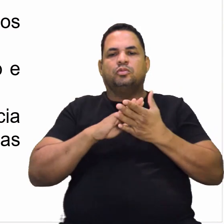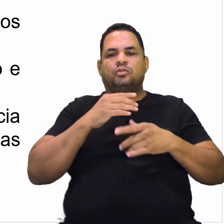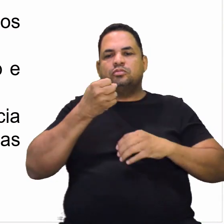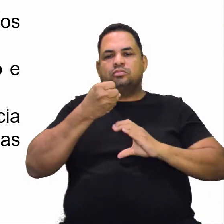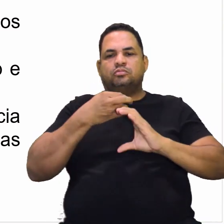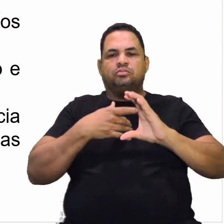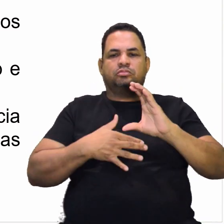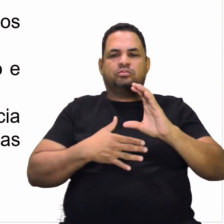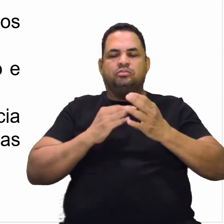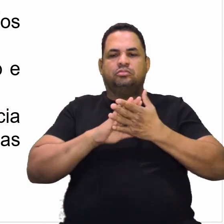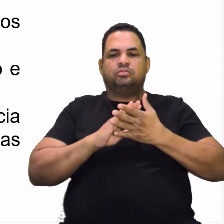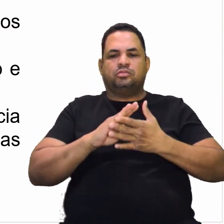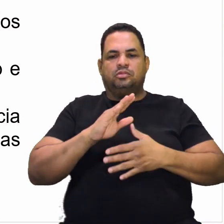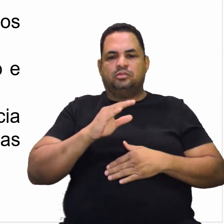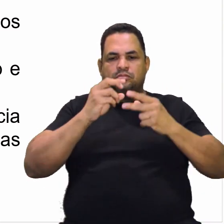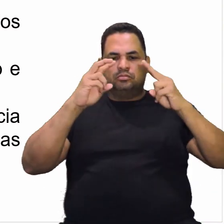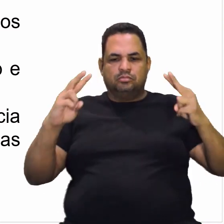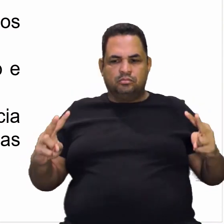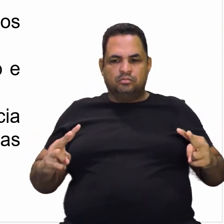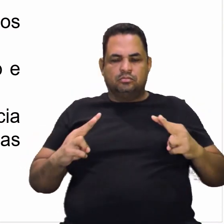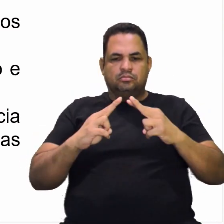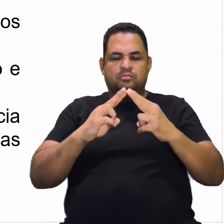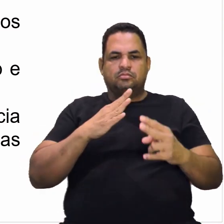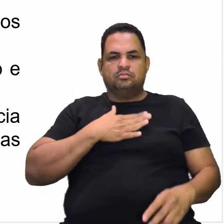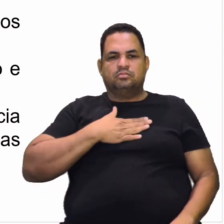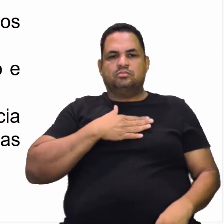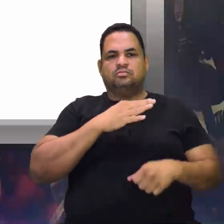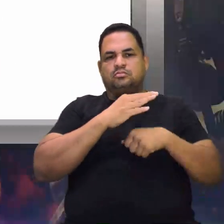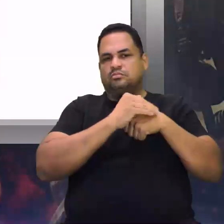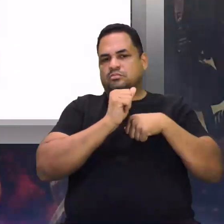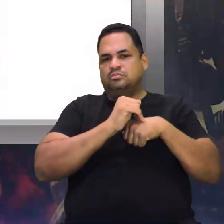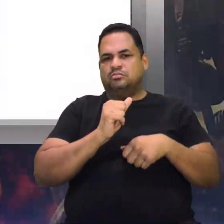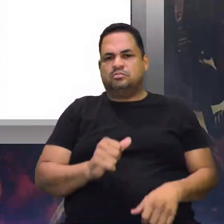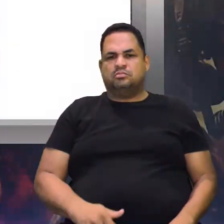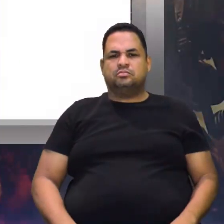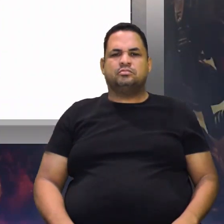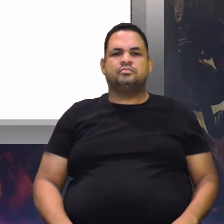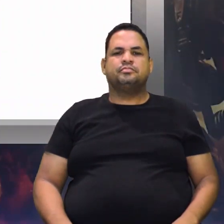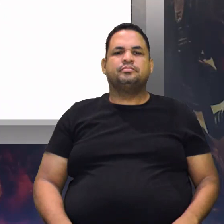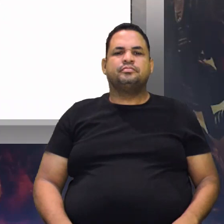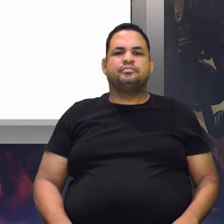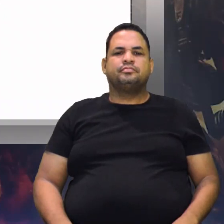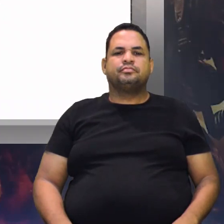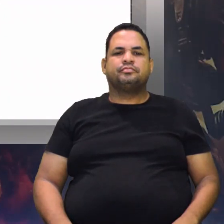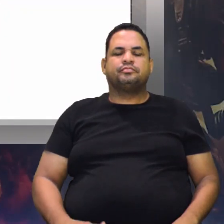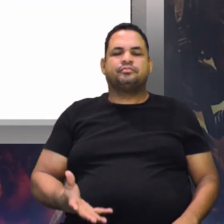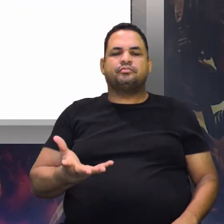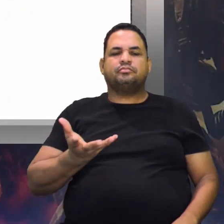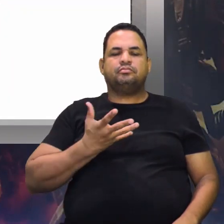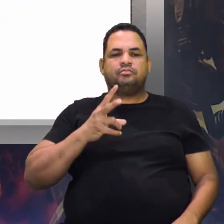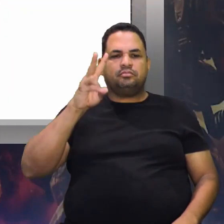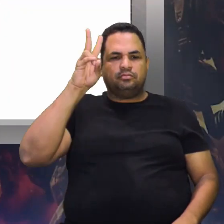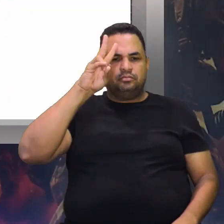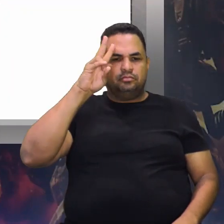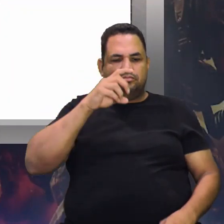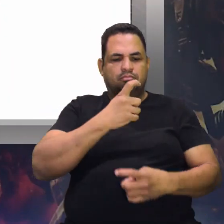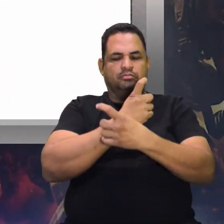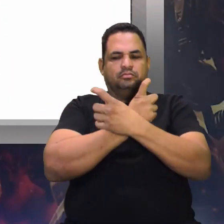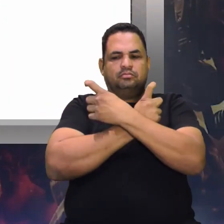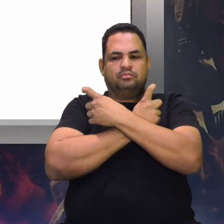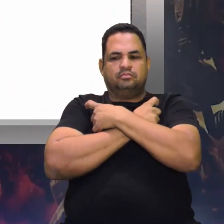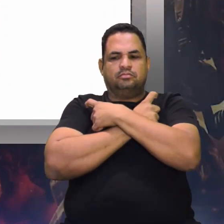pirâmides? Meus queridos, venham cá comigo. Eu quero lembrar vocês que o faraó,